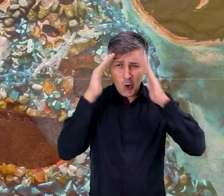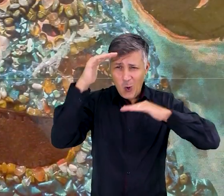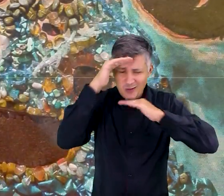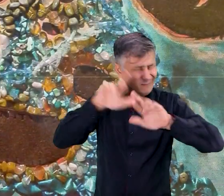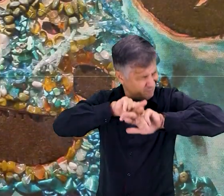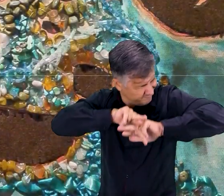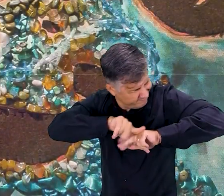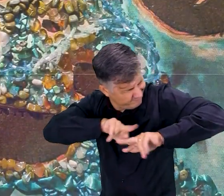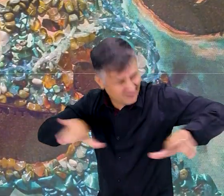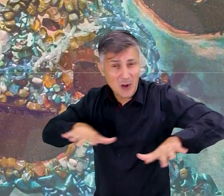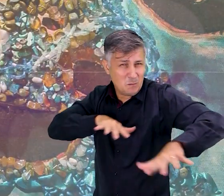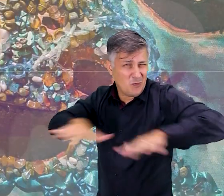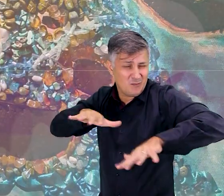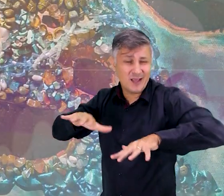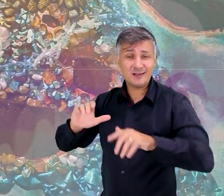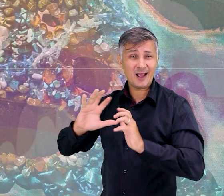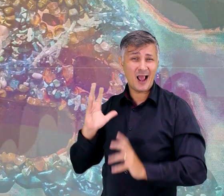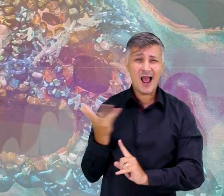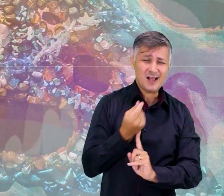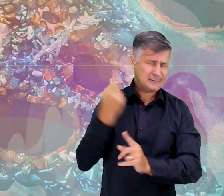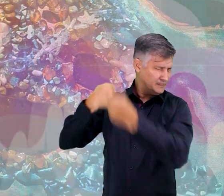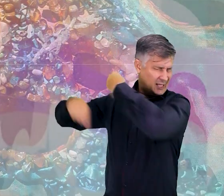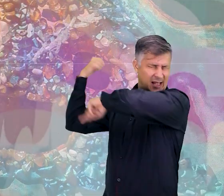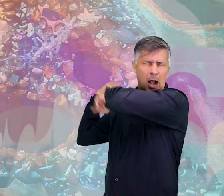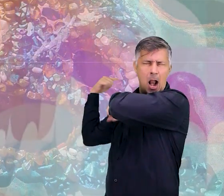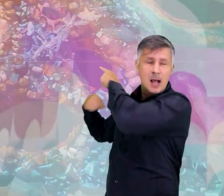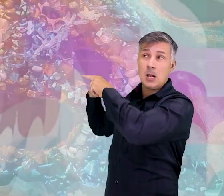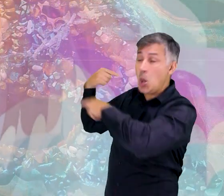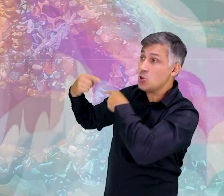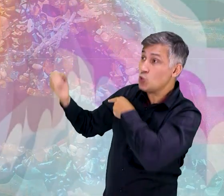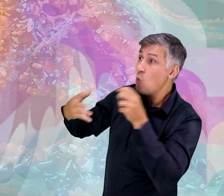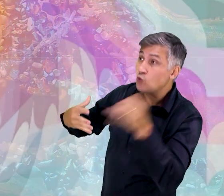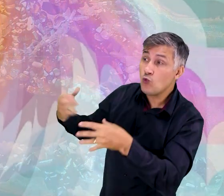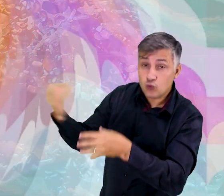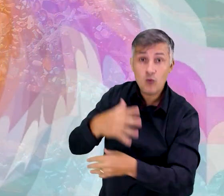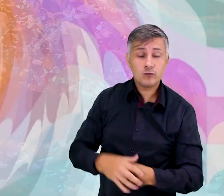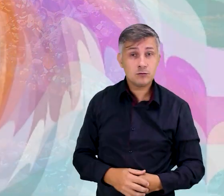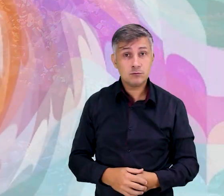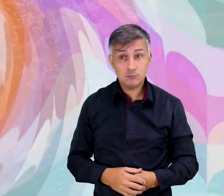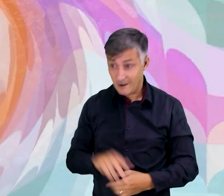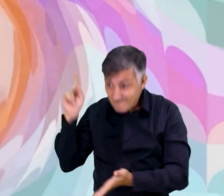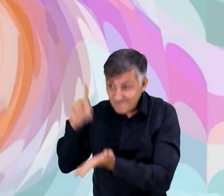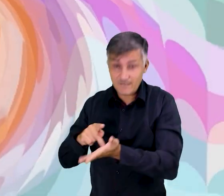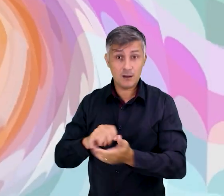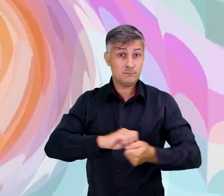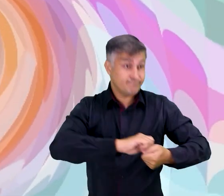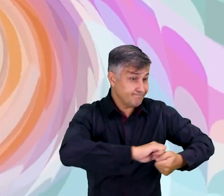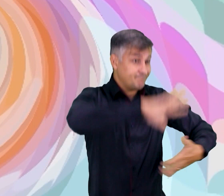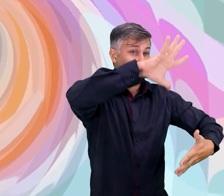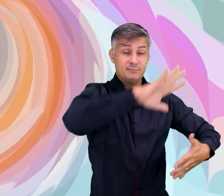cubismo. Movimentos que mostram ao mundo que a pintura realista ou a clássica não